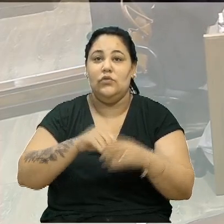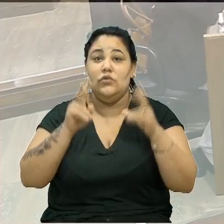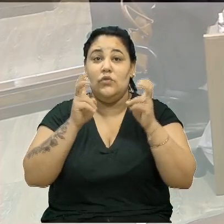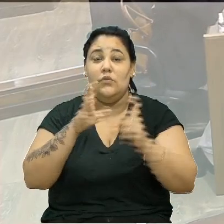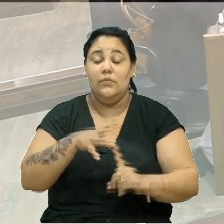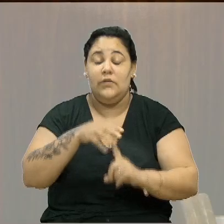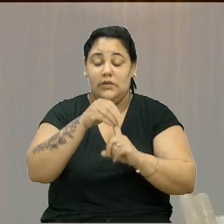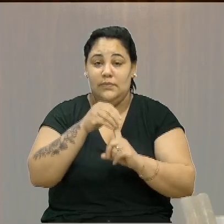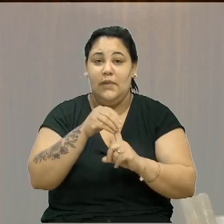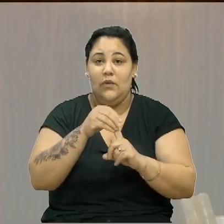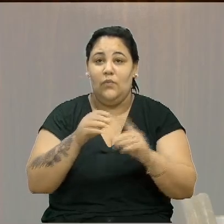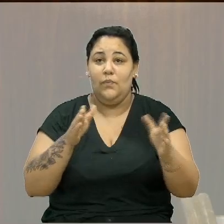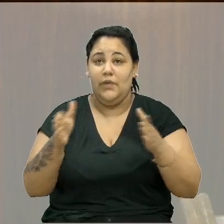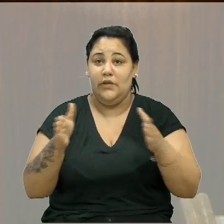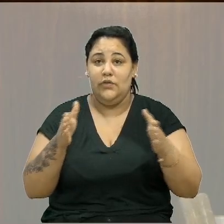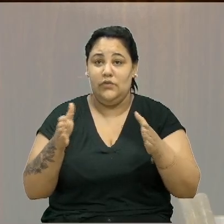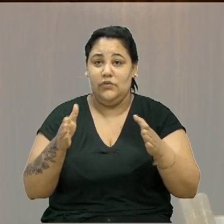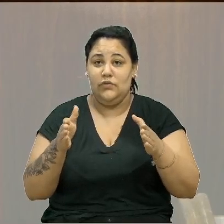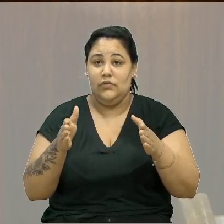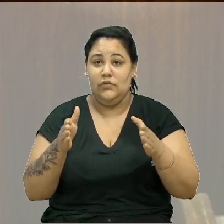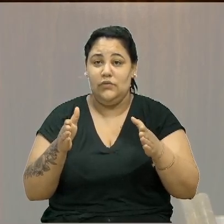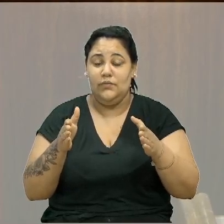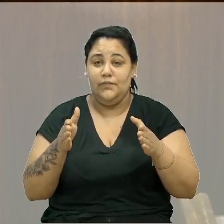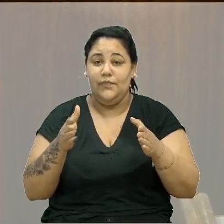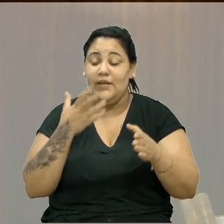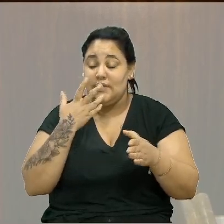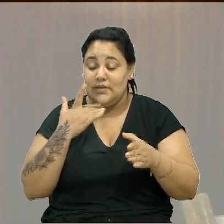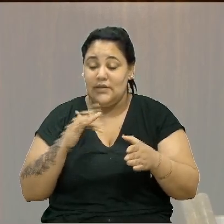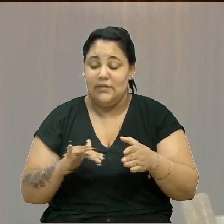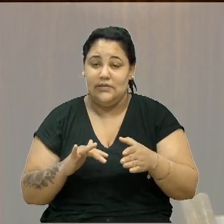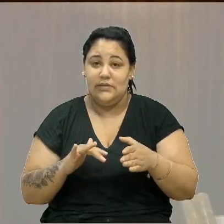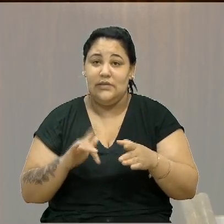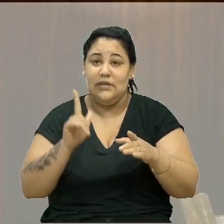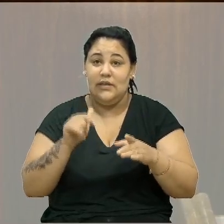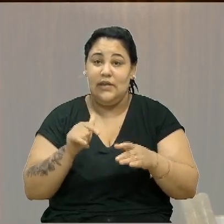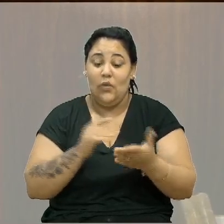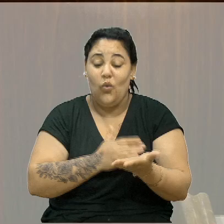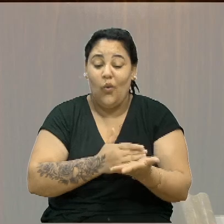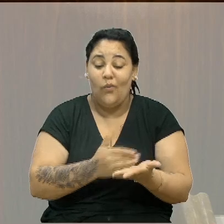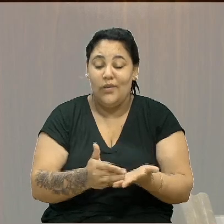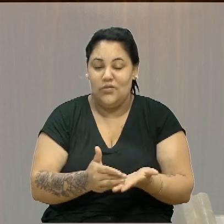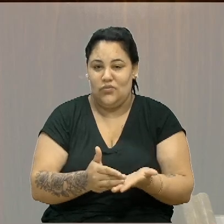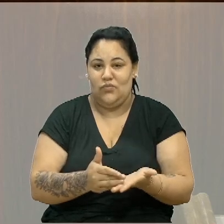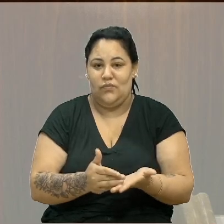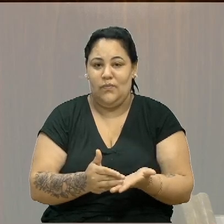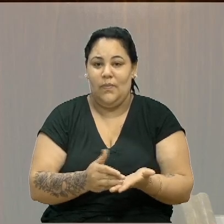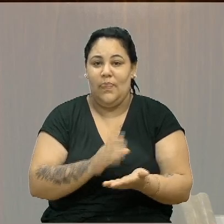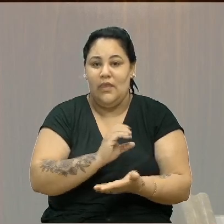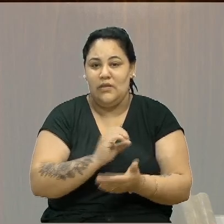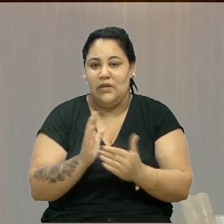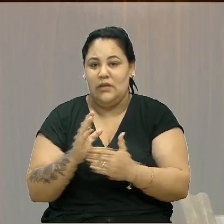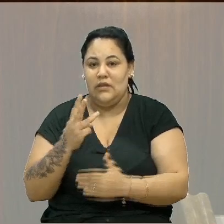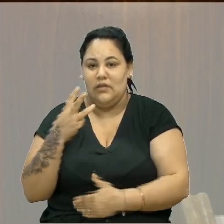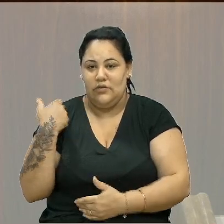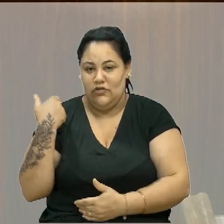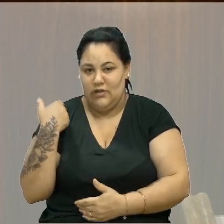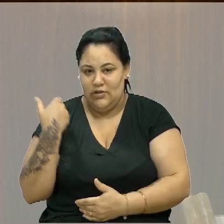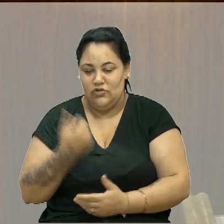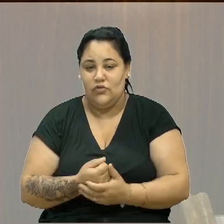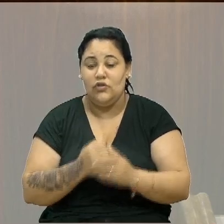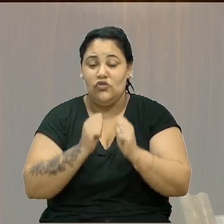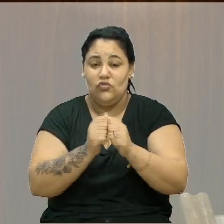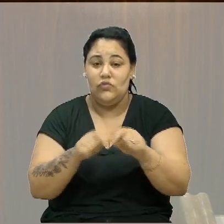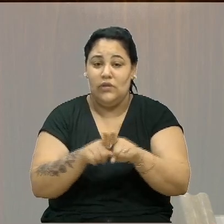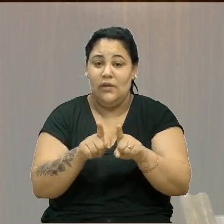principal etapa da formação do ser, que é a educação infantil. E junto a essa questão do